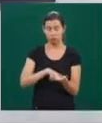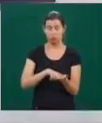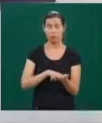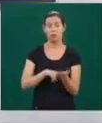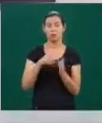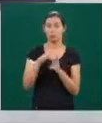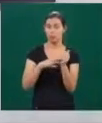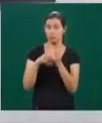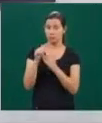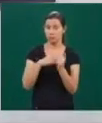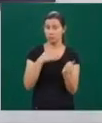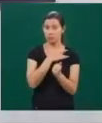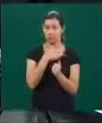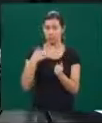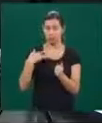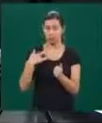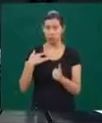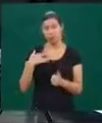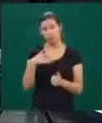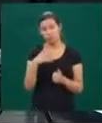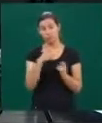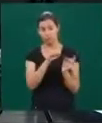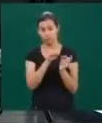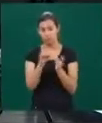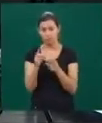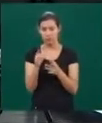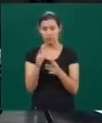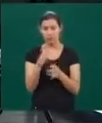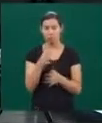os resultados dos projetos.